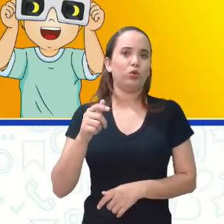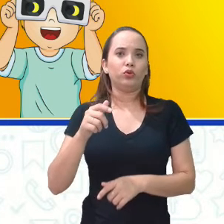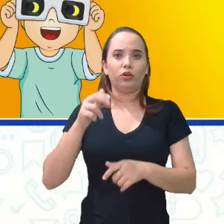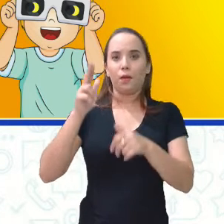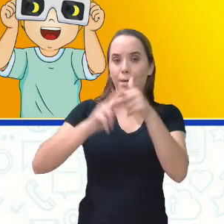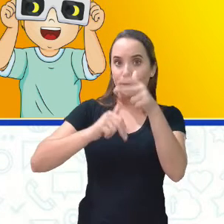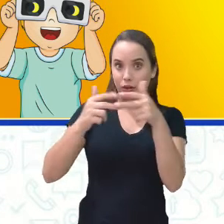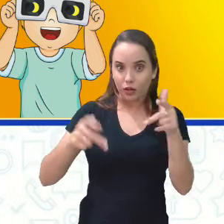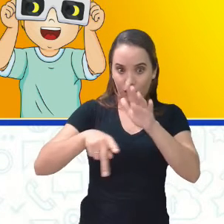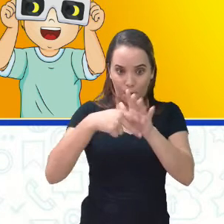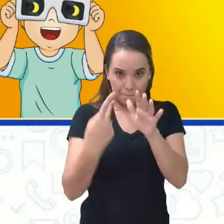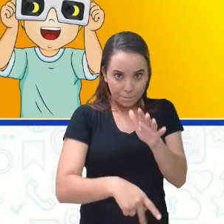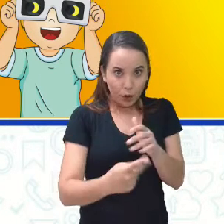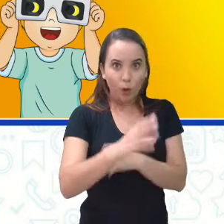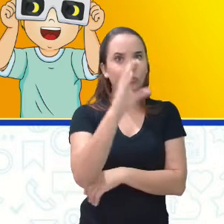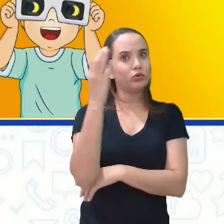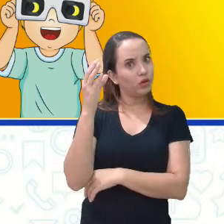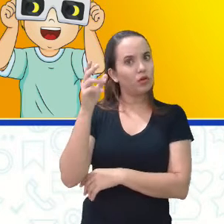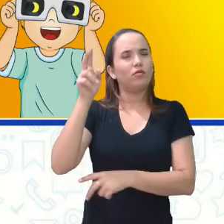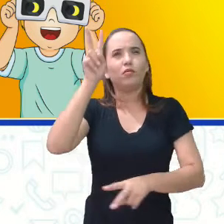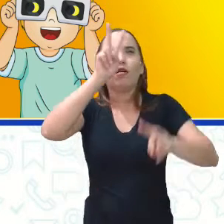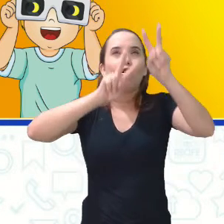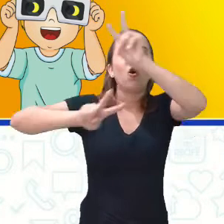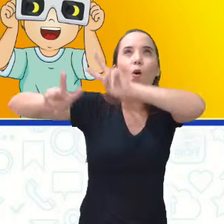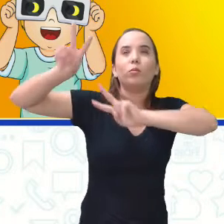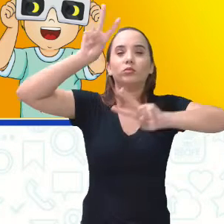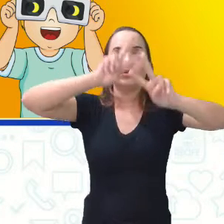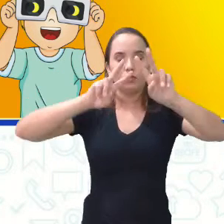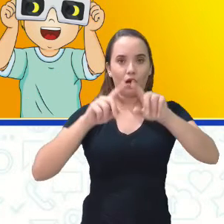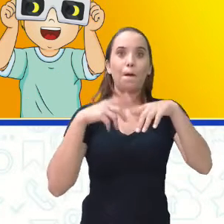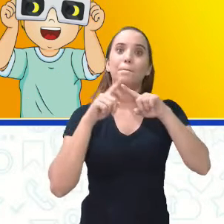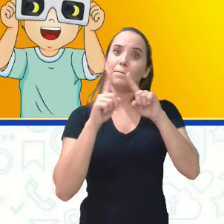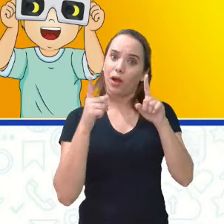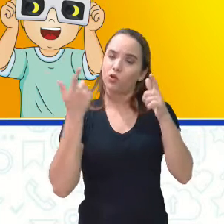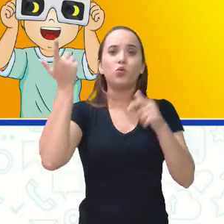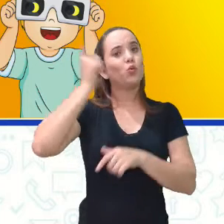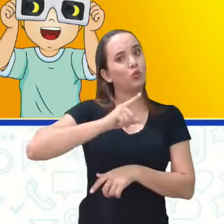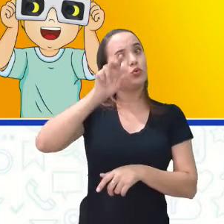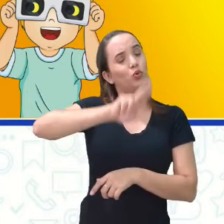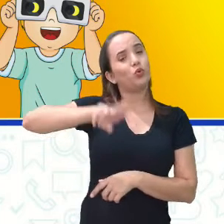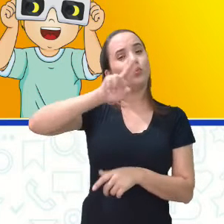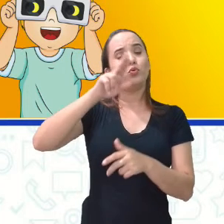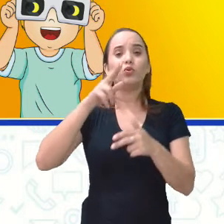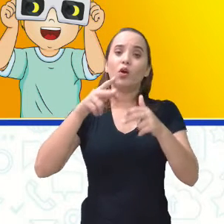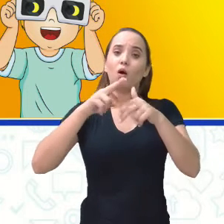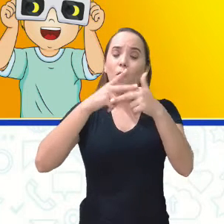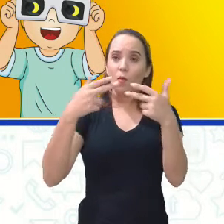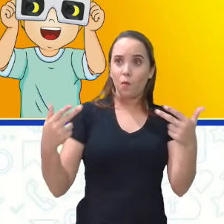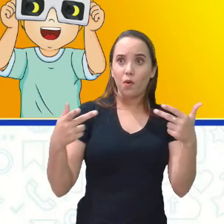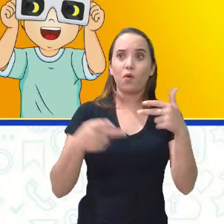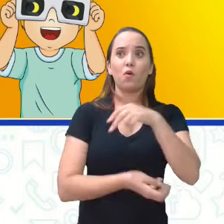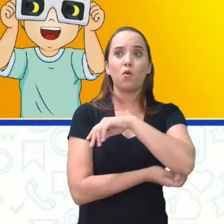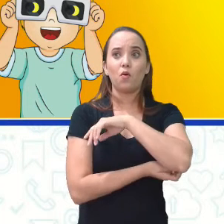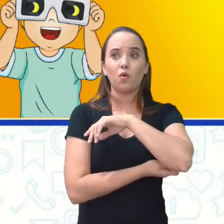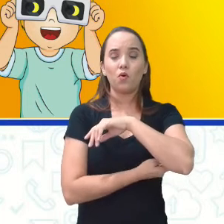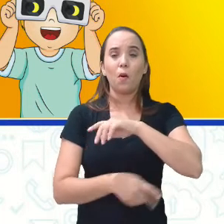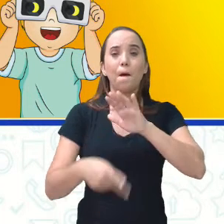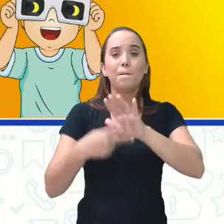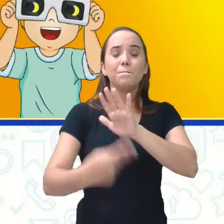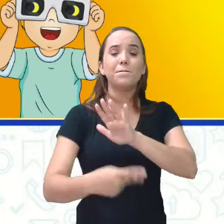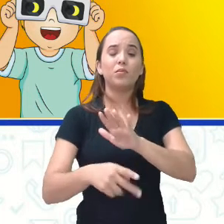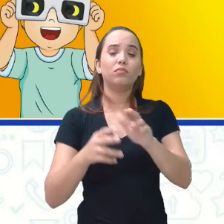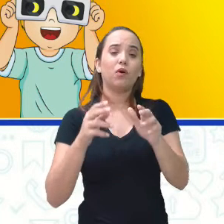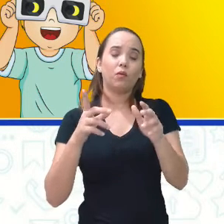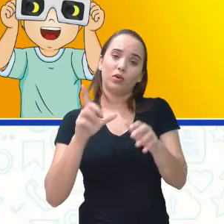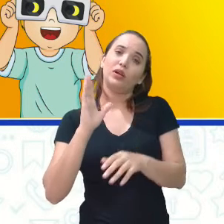equipamento científico para observar. E aí conseguiu improvisar. Através de quê? Conseguiu através de